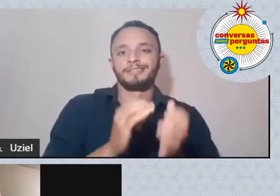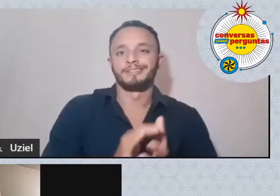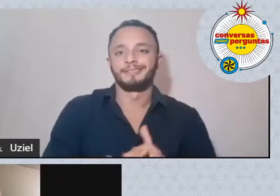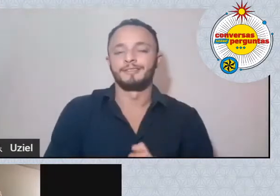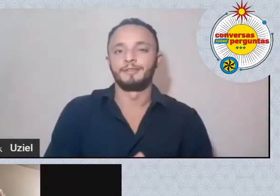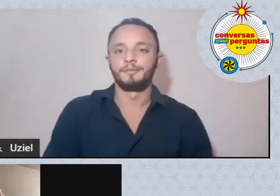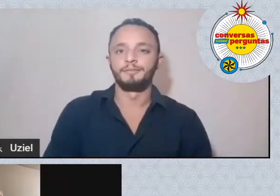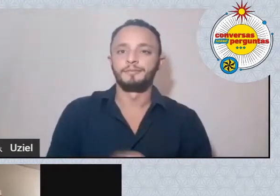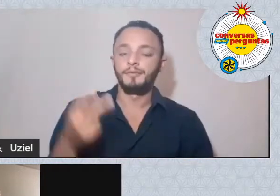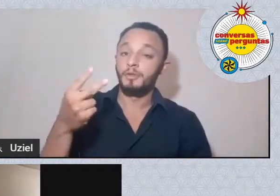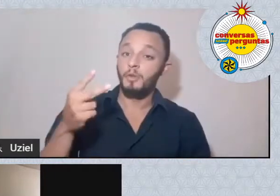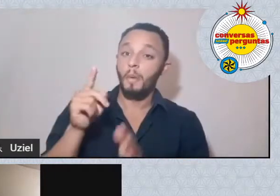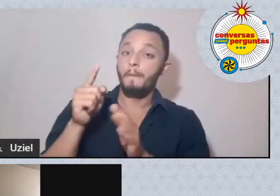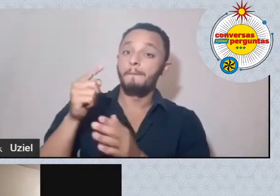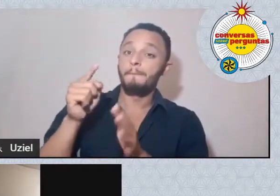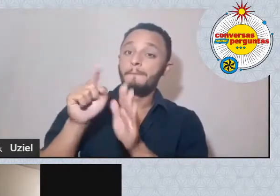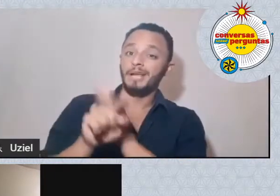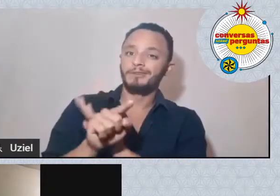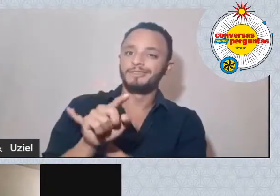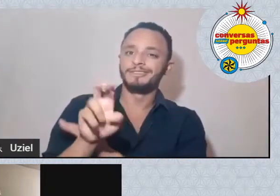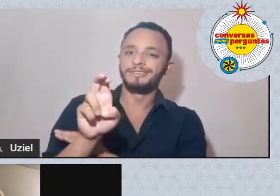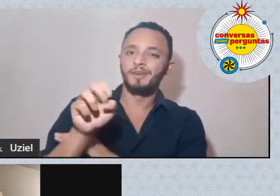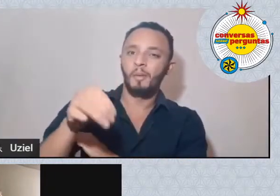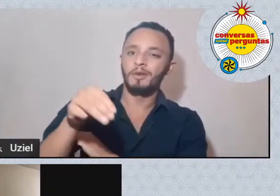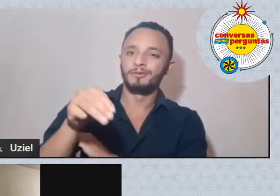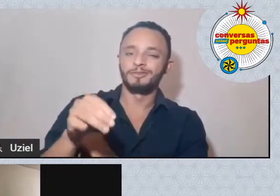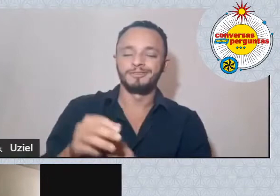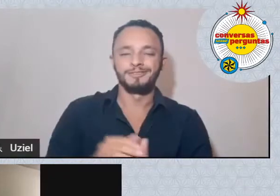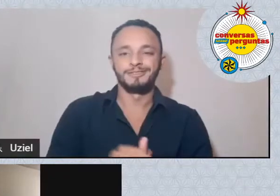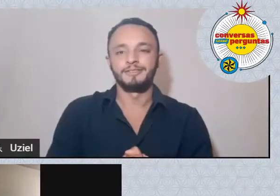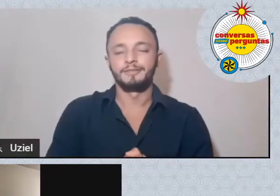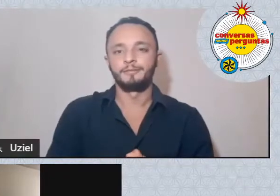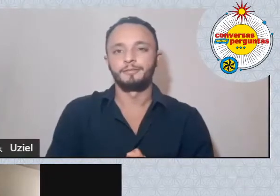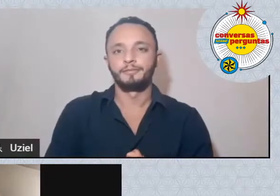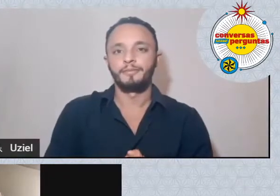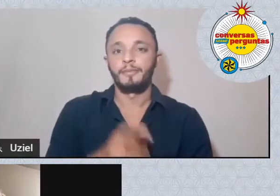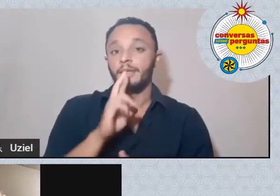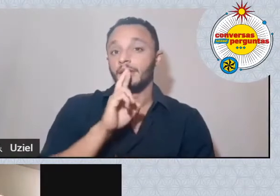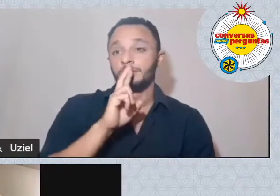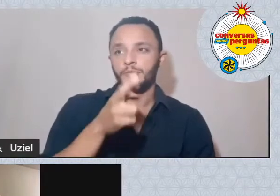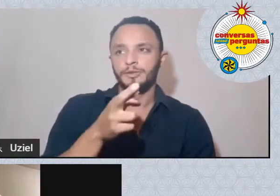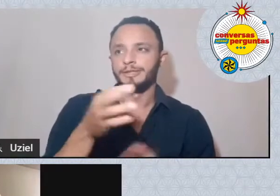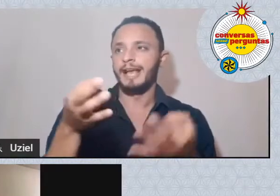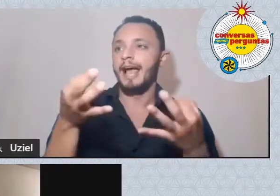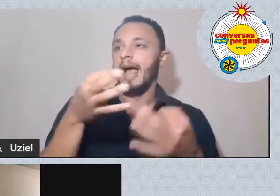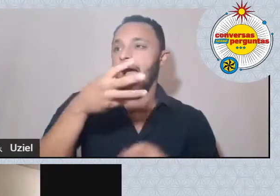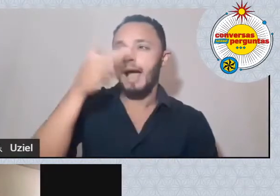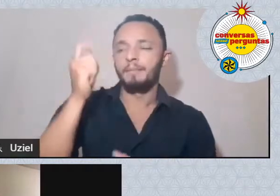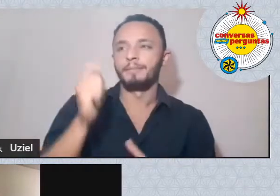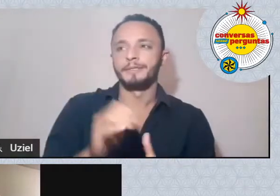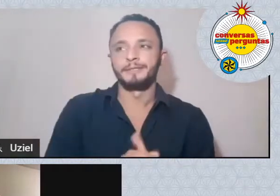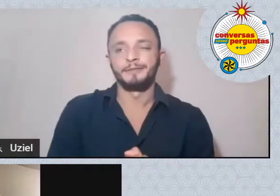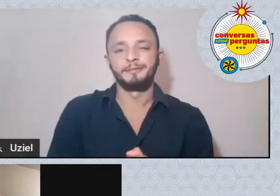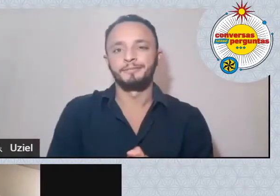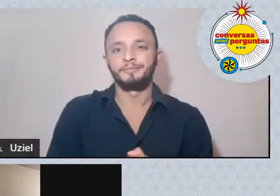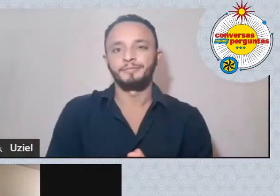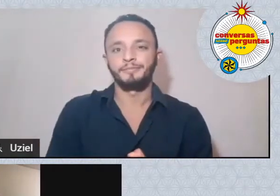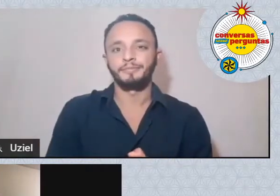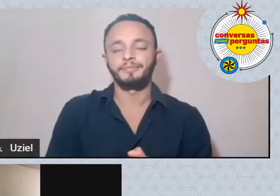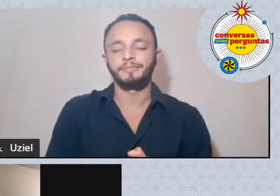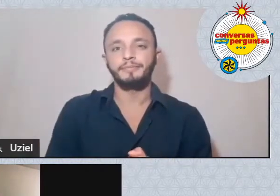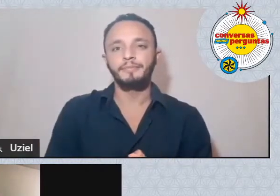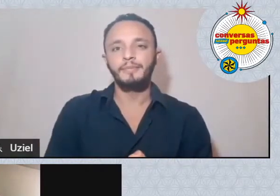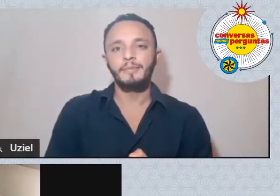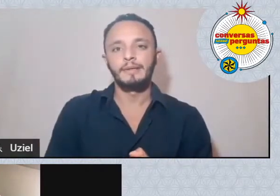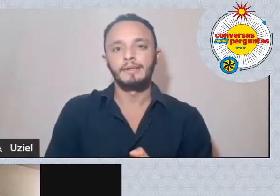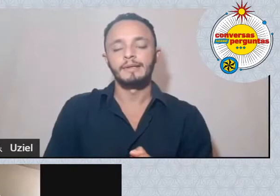você acha que consegue? Sim. Bom, uma eu acho que você consegue responder rapidamente. Se eu entendi aqui, do que entrou para mim aqui no